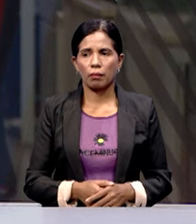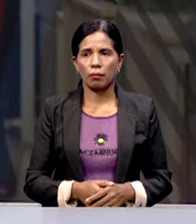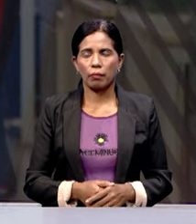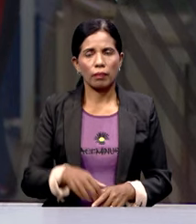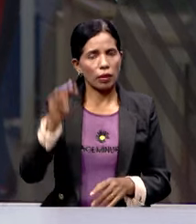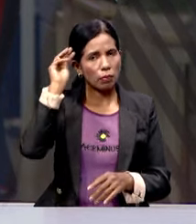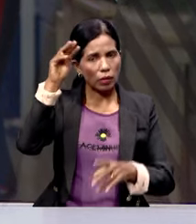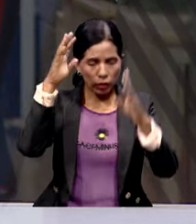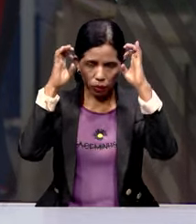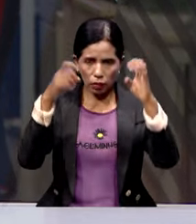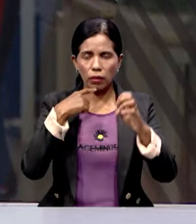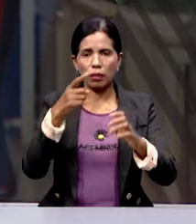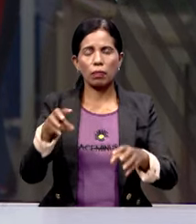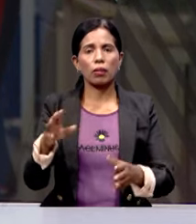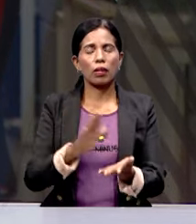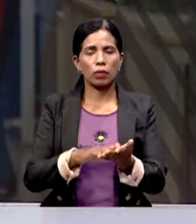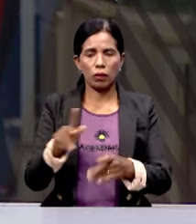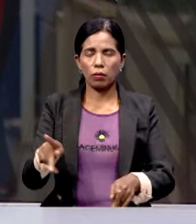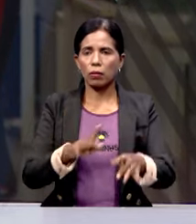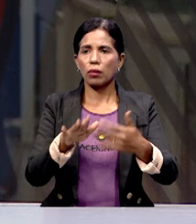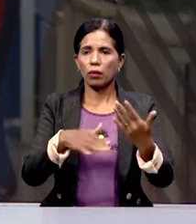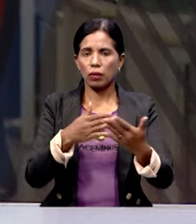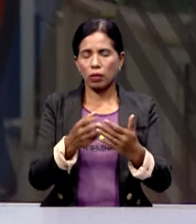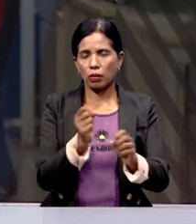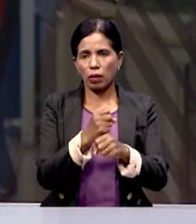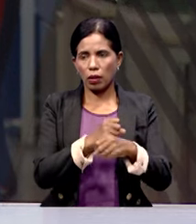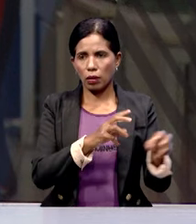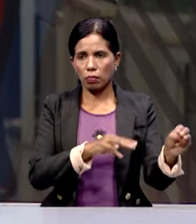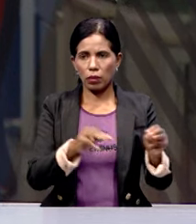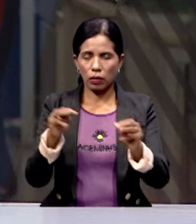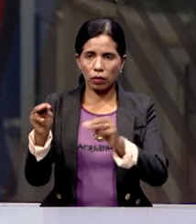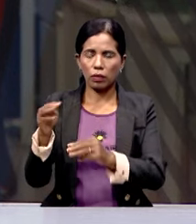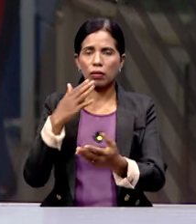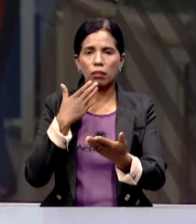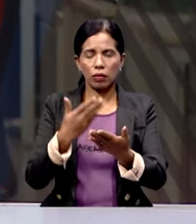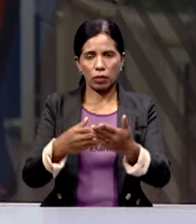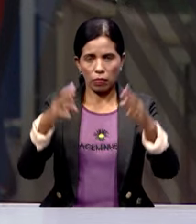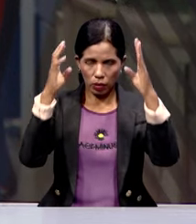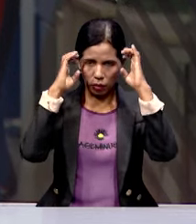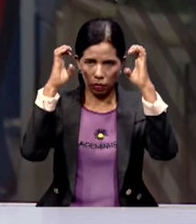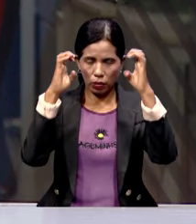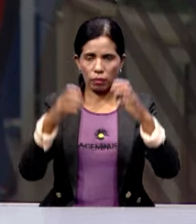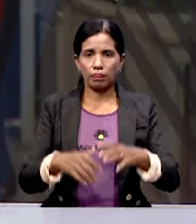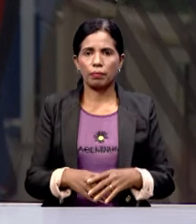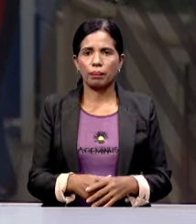Ministra Educação apela para a escola pública Siraroto a atuar a mudança da qualidade da educação.